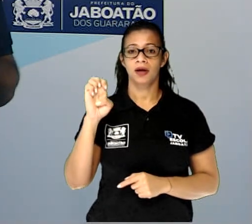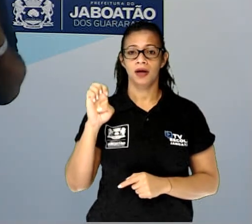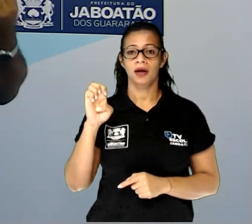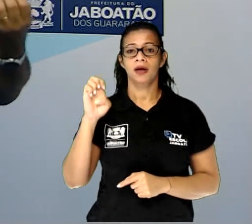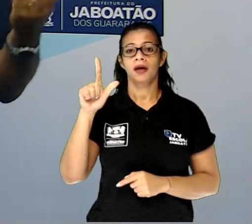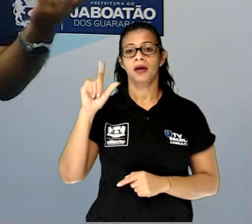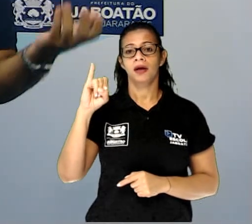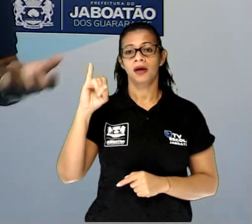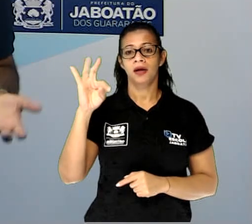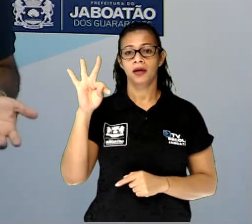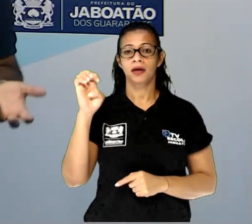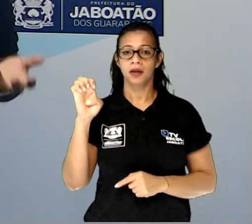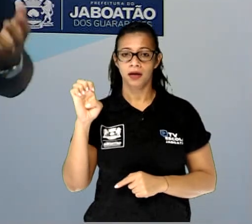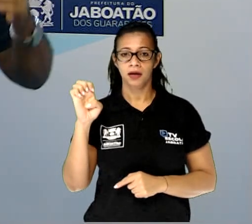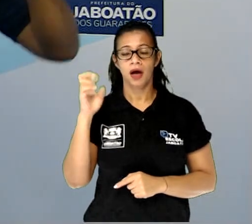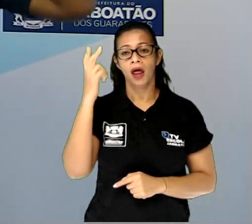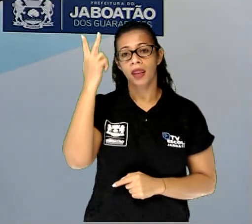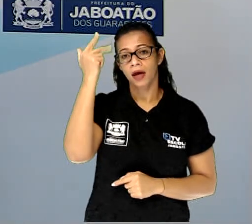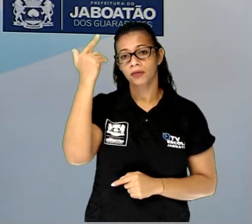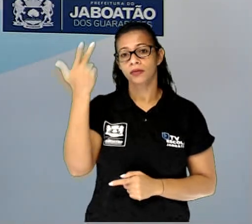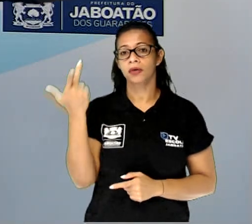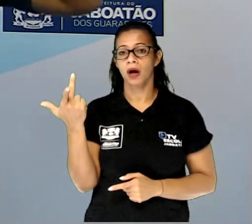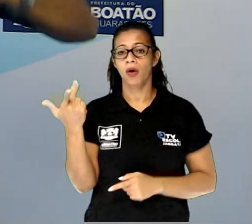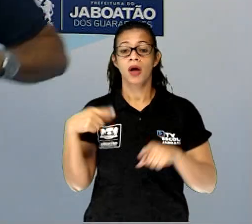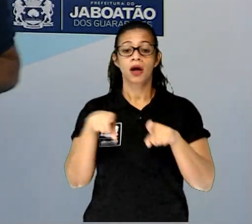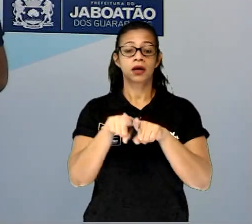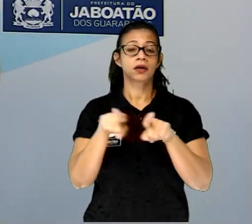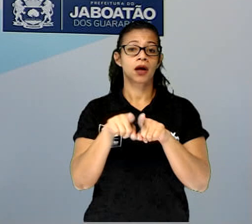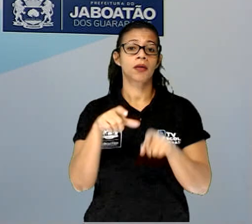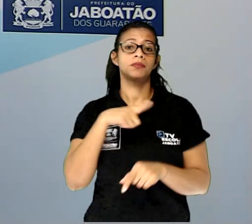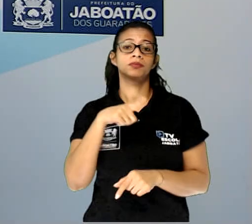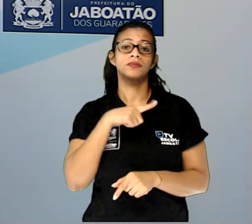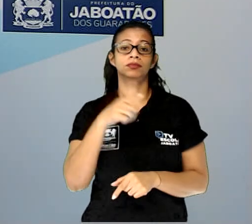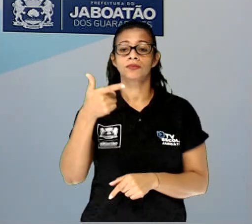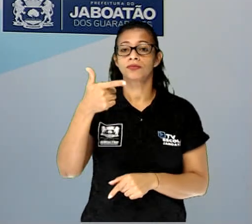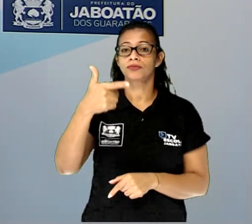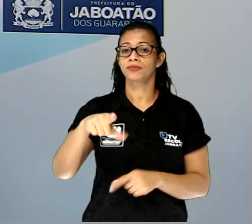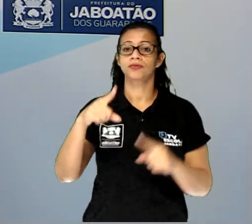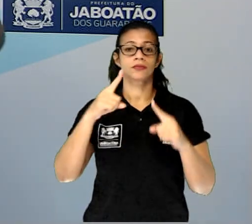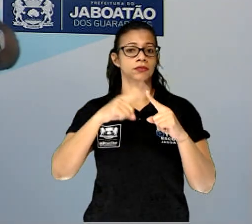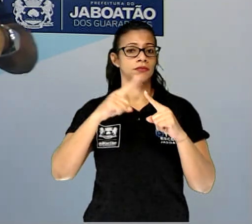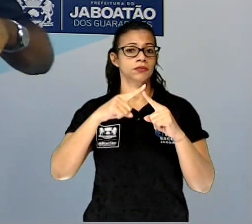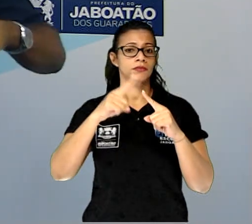satélites artificiais que estão ao redor do planeta, né,